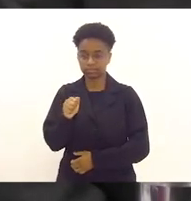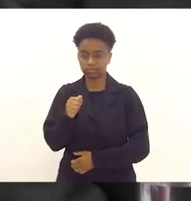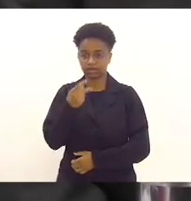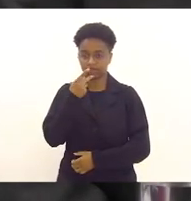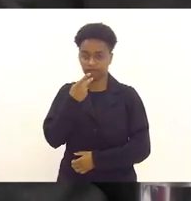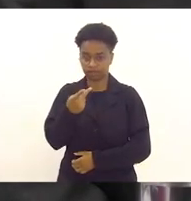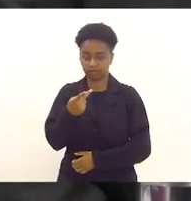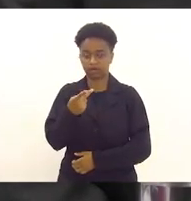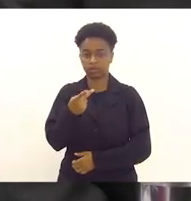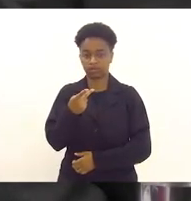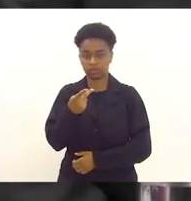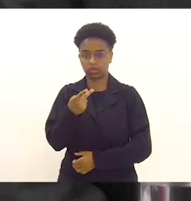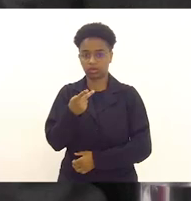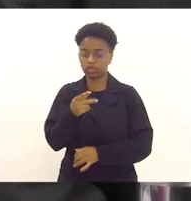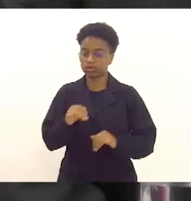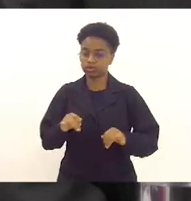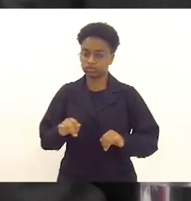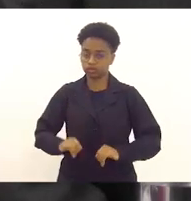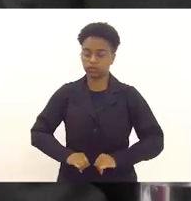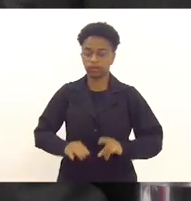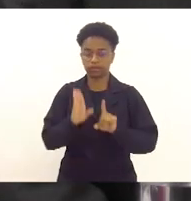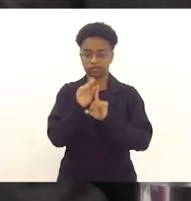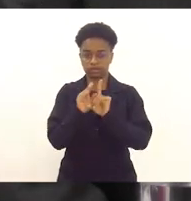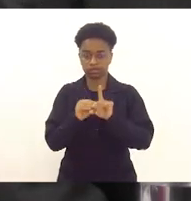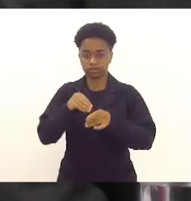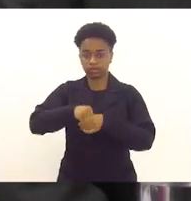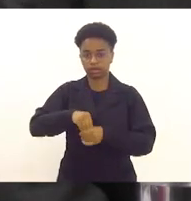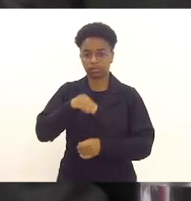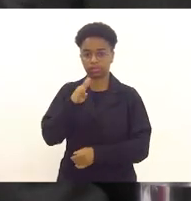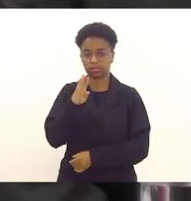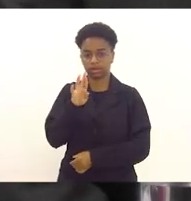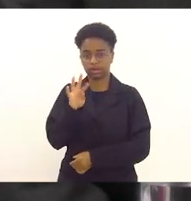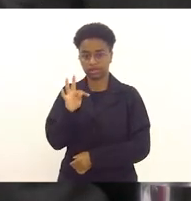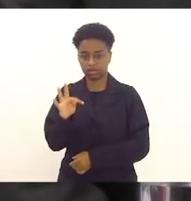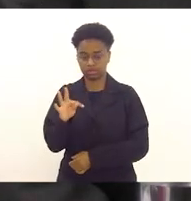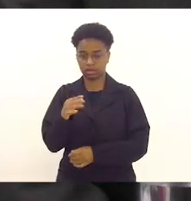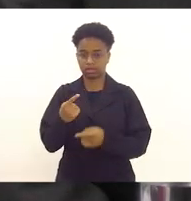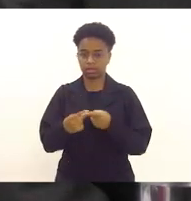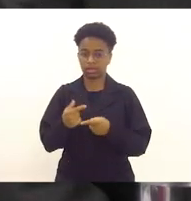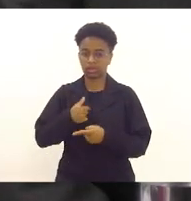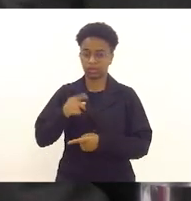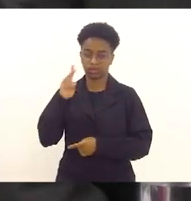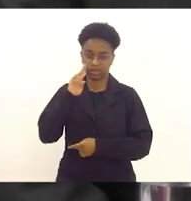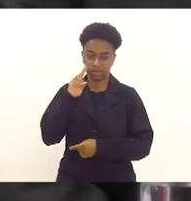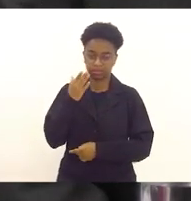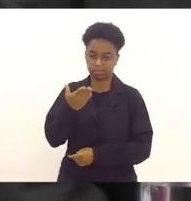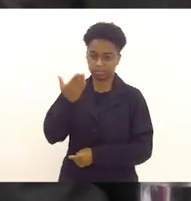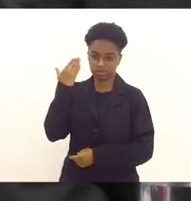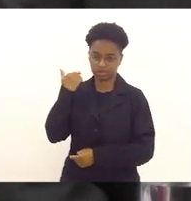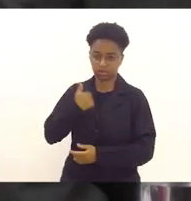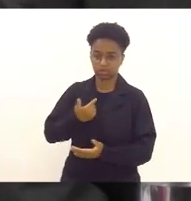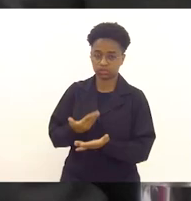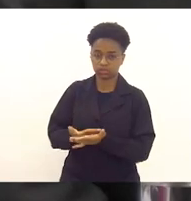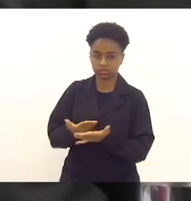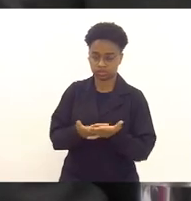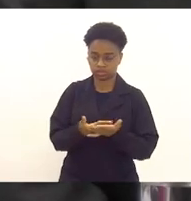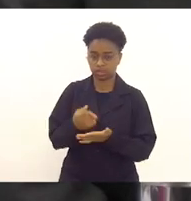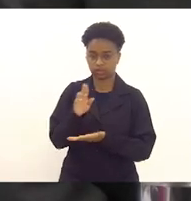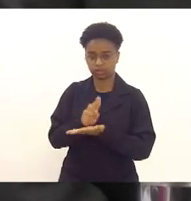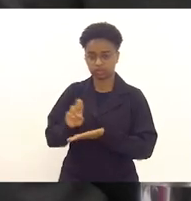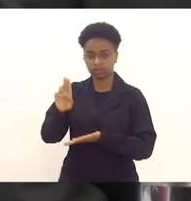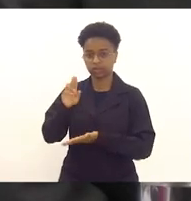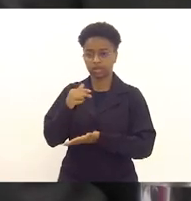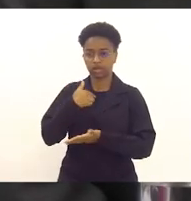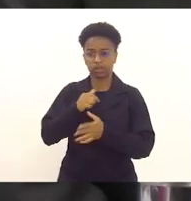que falou do que sofreu o assédio no âmbito do BRT Eu lembro que quando eu era estudante universitário